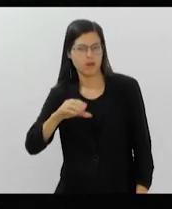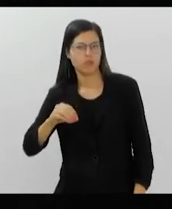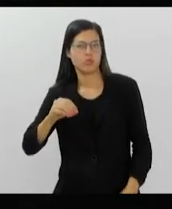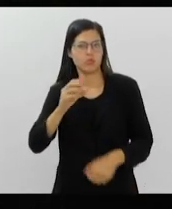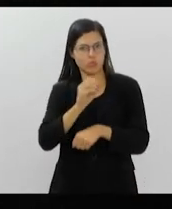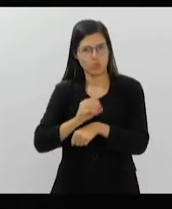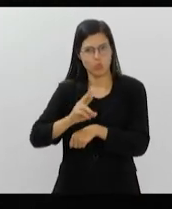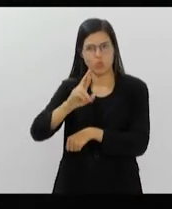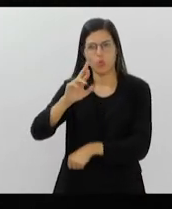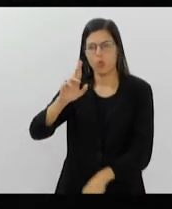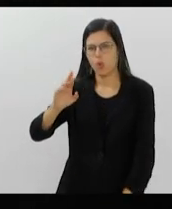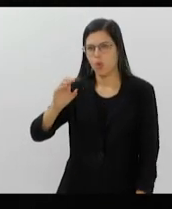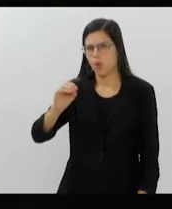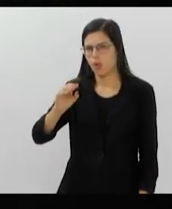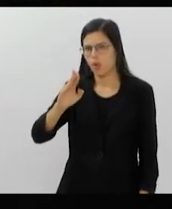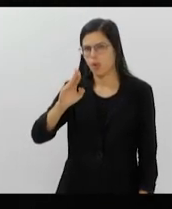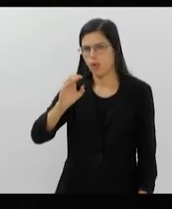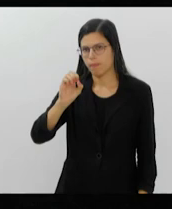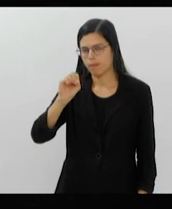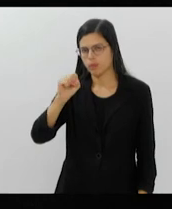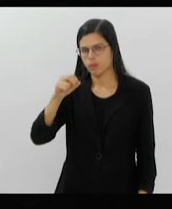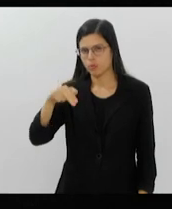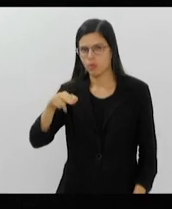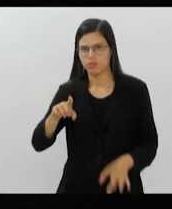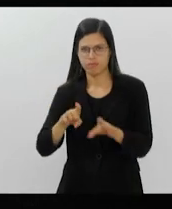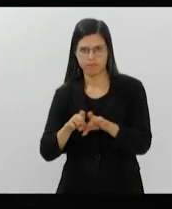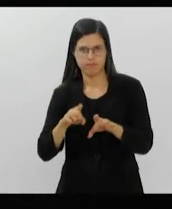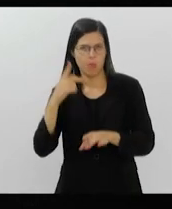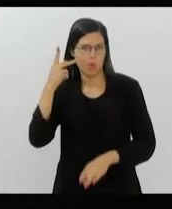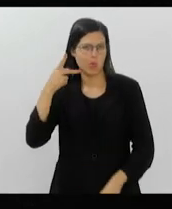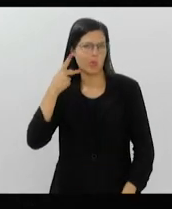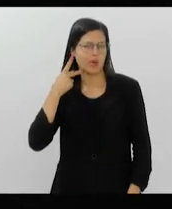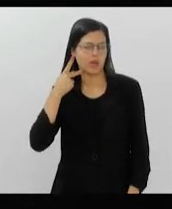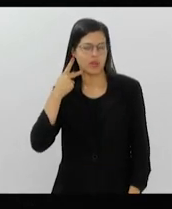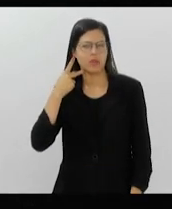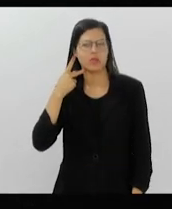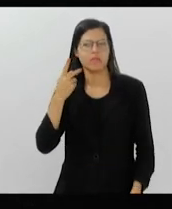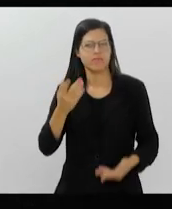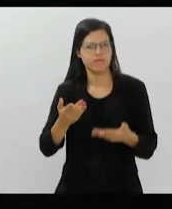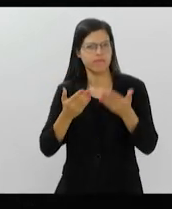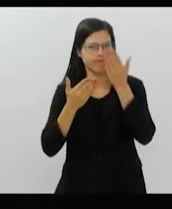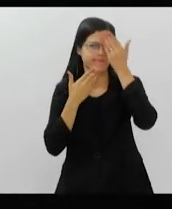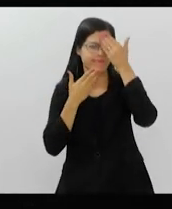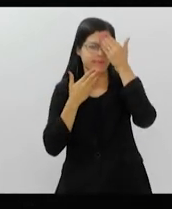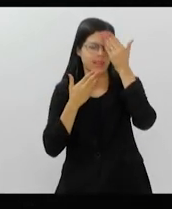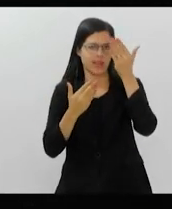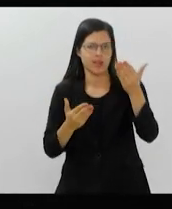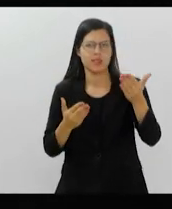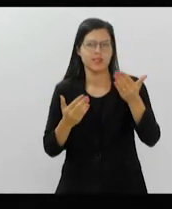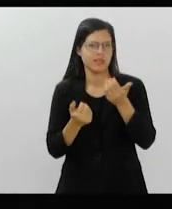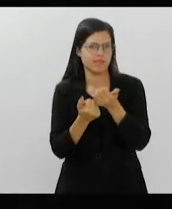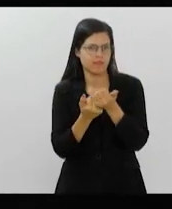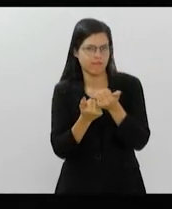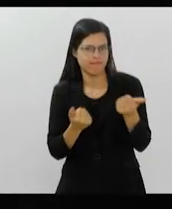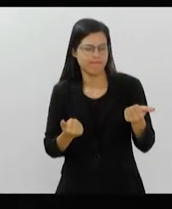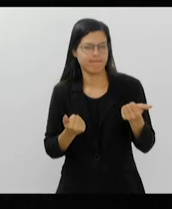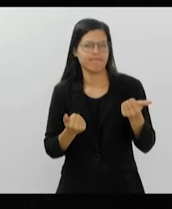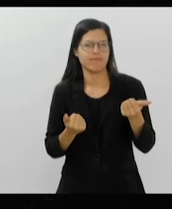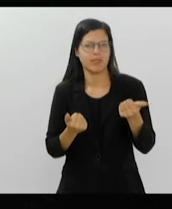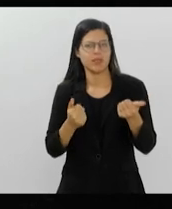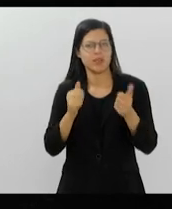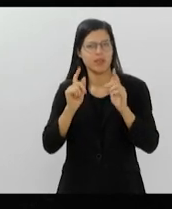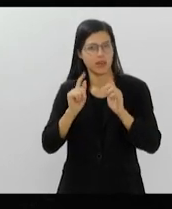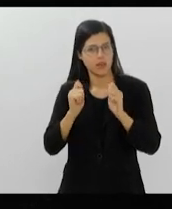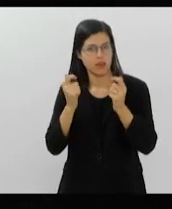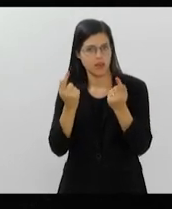Maciel, procurador-geral da Alerge. Em seus nomes, quero agradecer desde já a parceria que a Assembleia